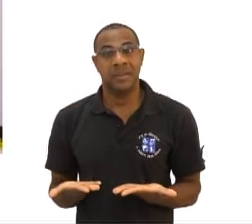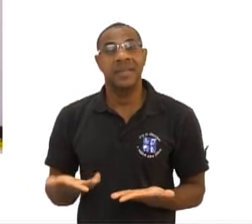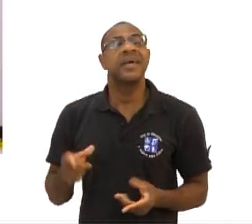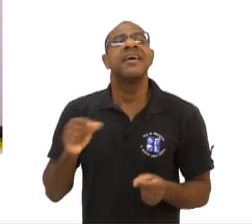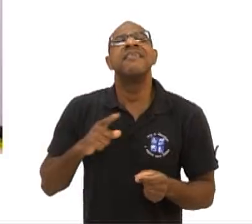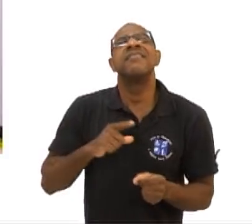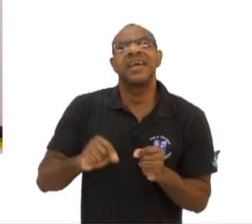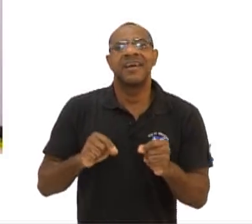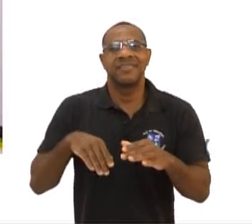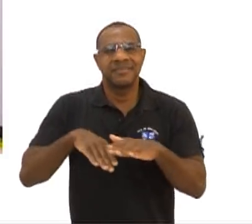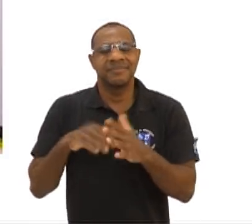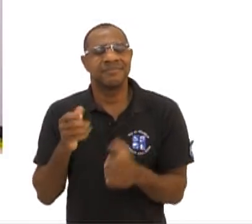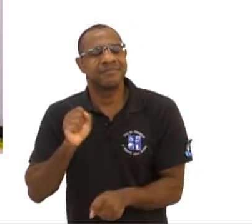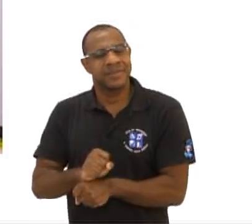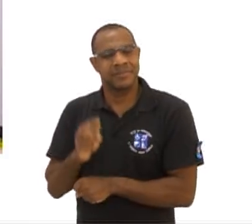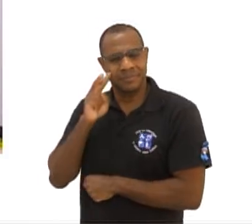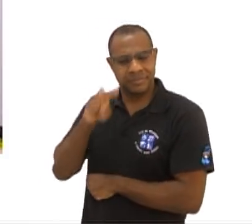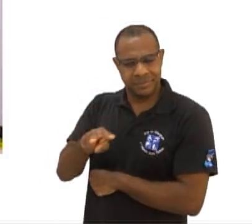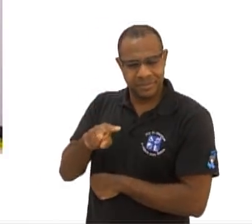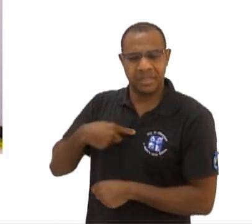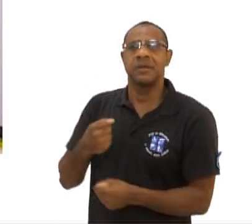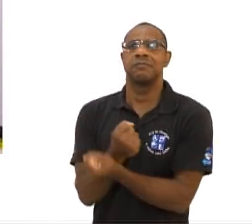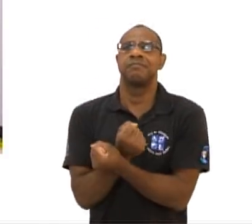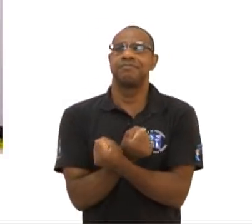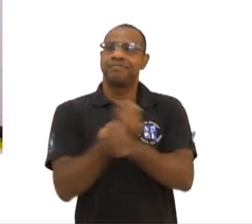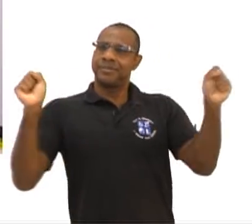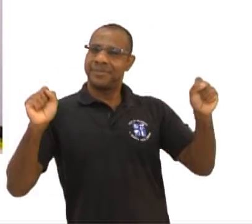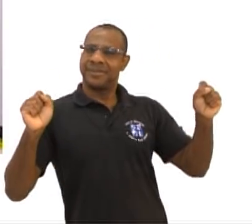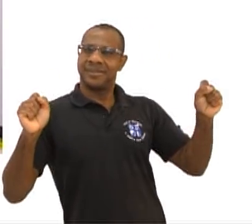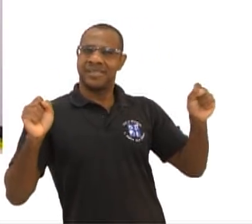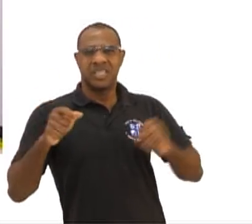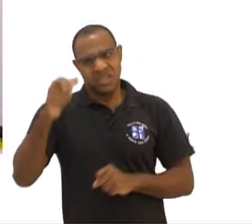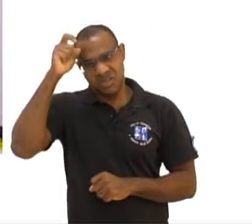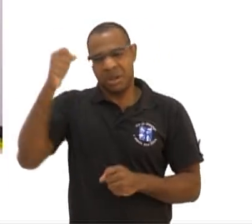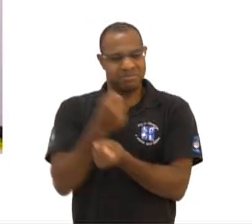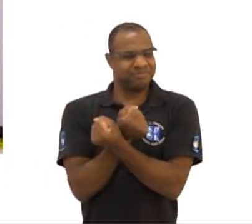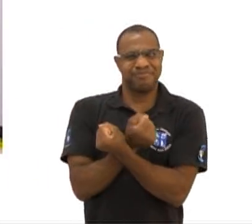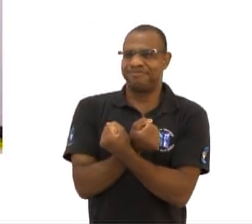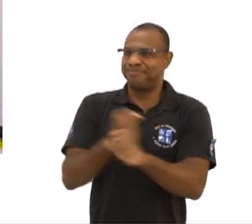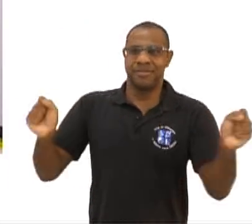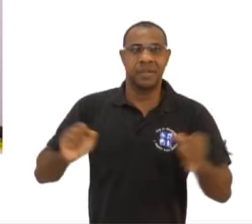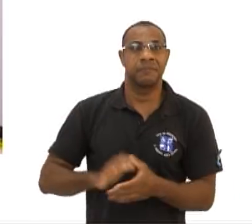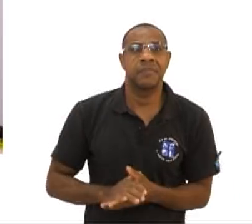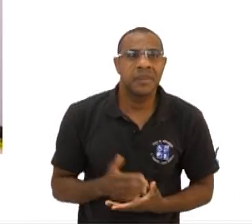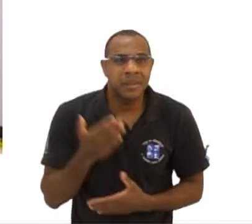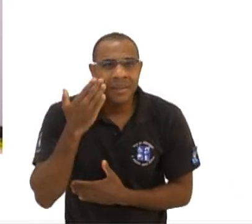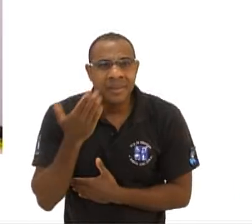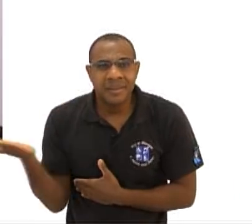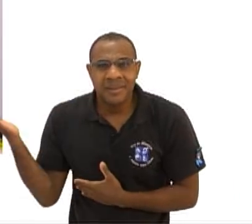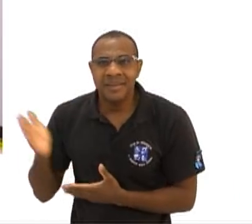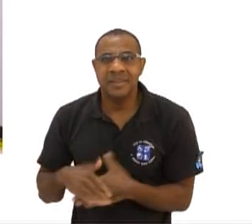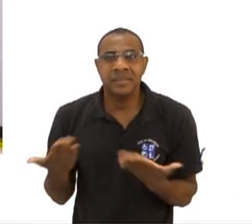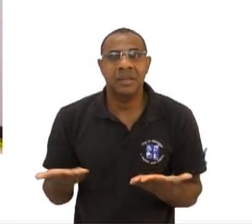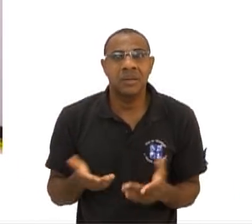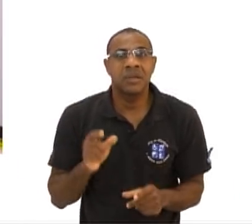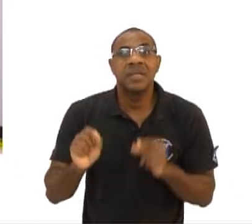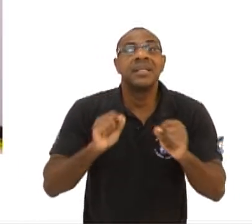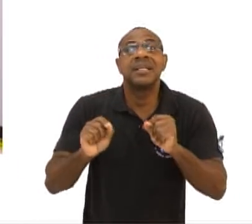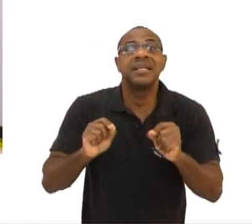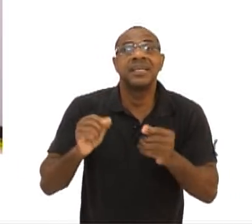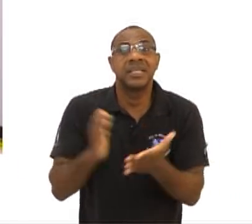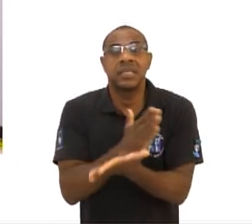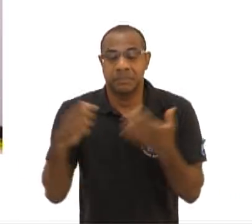ele olhou através delas e se libertou. O demônio atirou pedras pegando fogo e Buda olhou e falou: o que é a morte? Senão talvez o